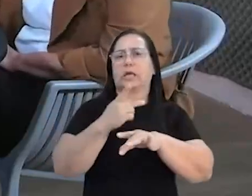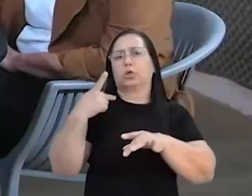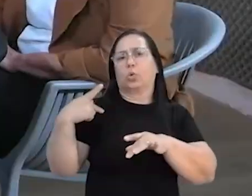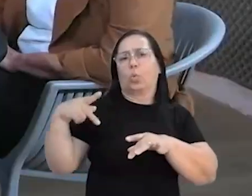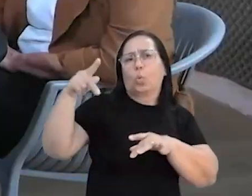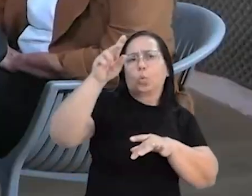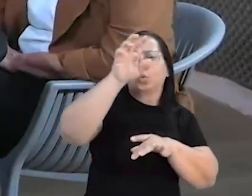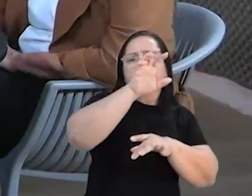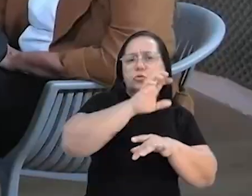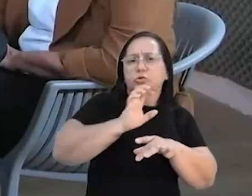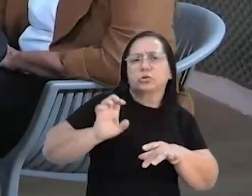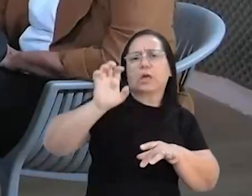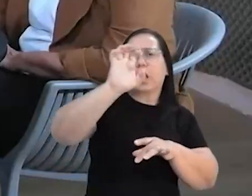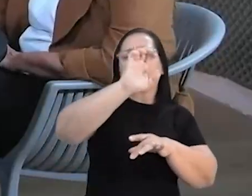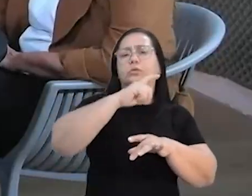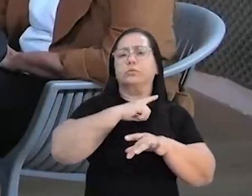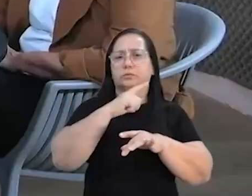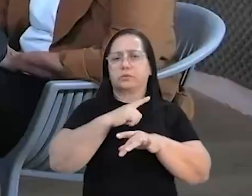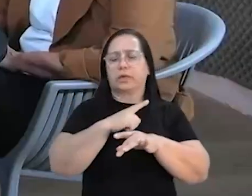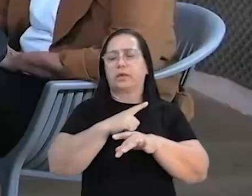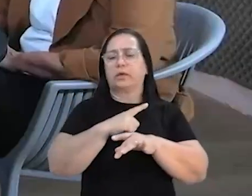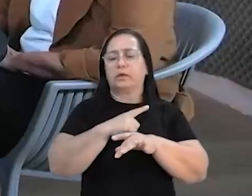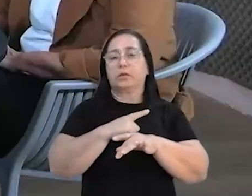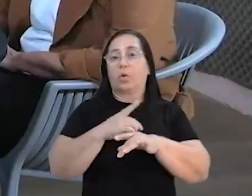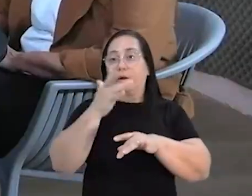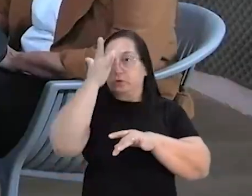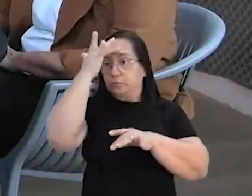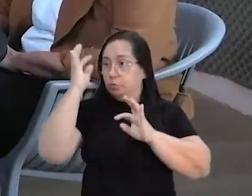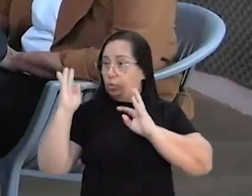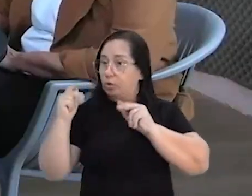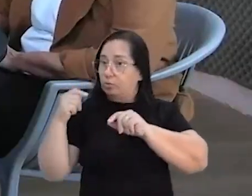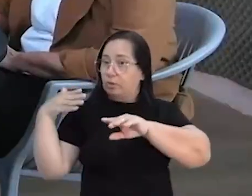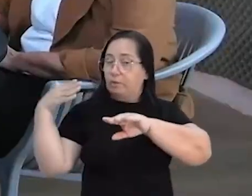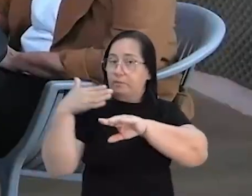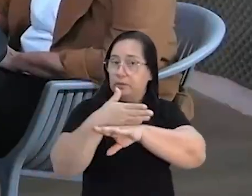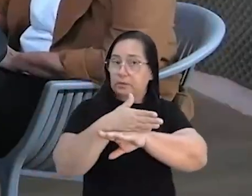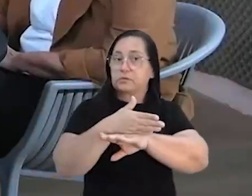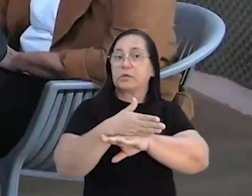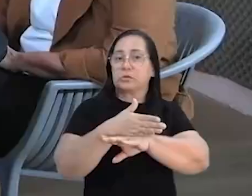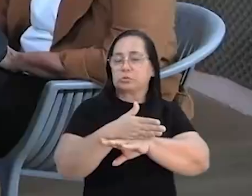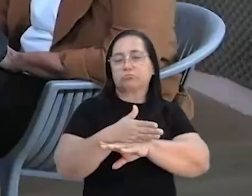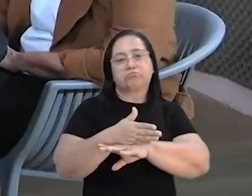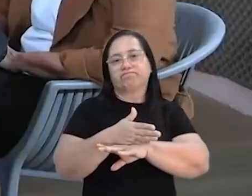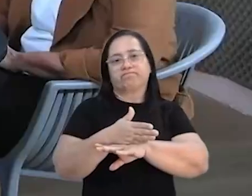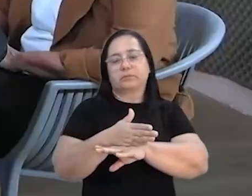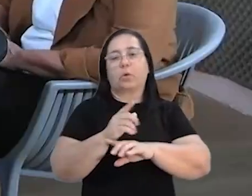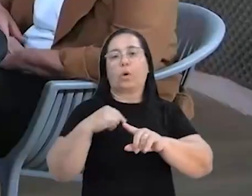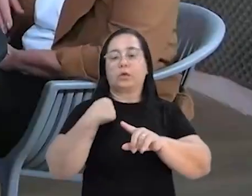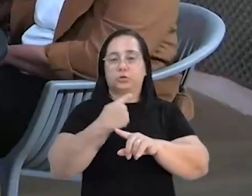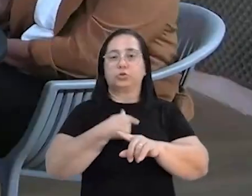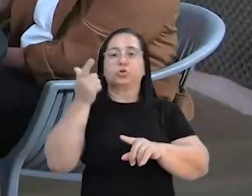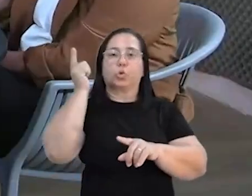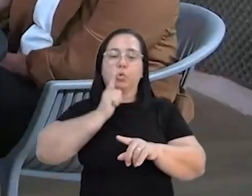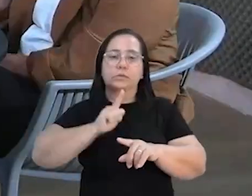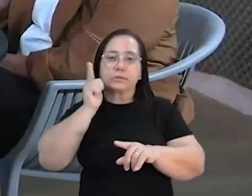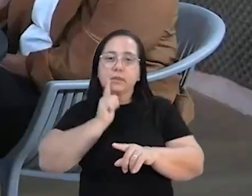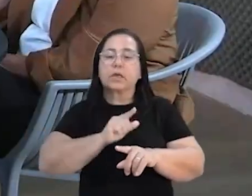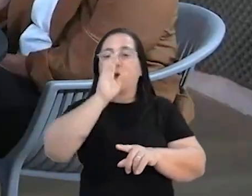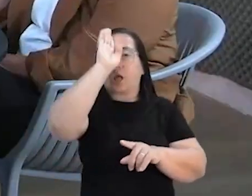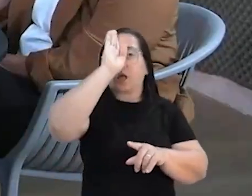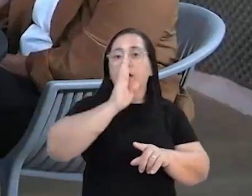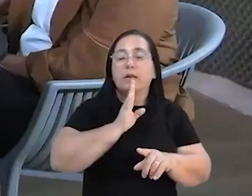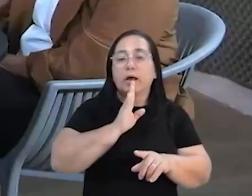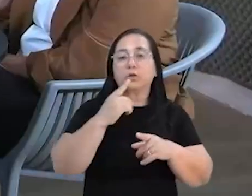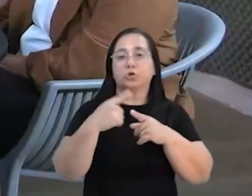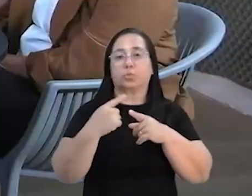que é bem elitizado. Né? Então, assim, não é todo mundo que tem acesso. Nós mesmos fomos, né? todas nós fomos agraciadas pela gratuidade,